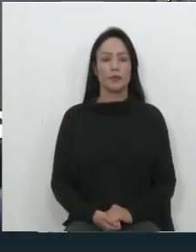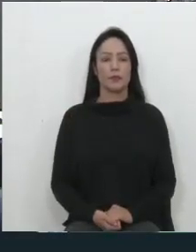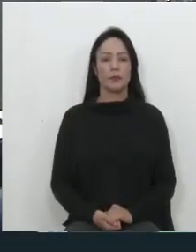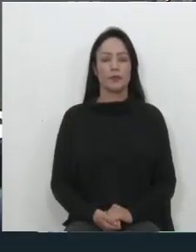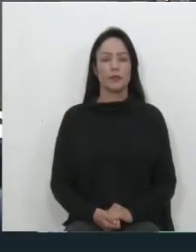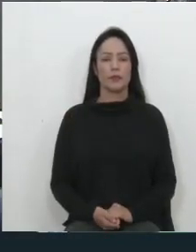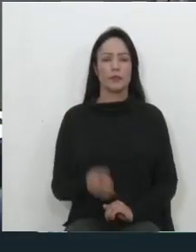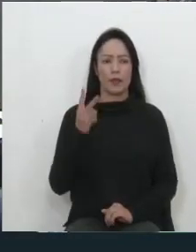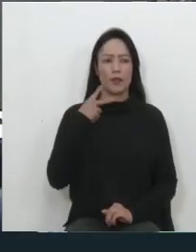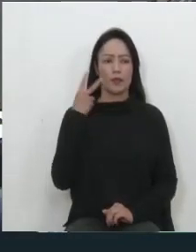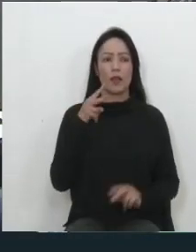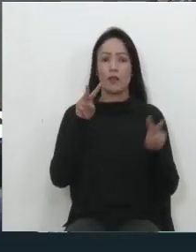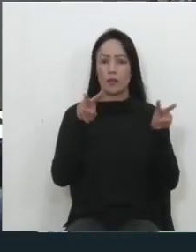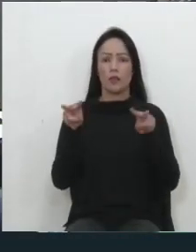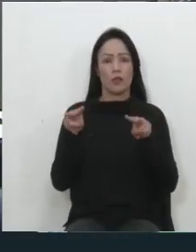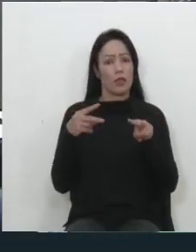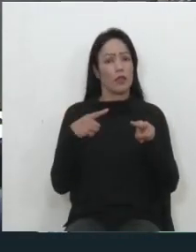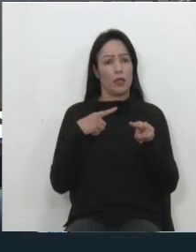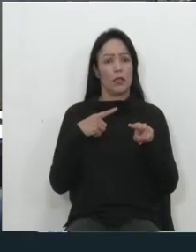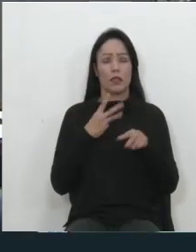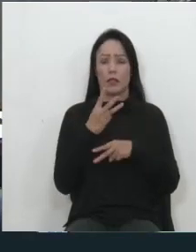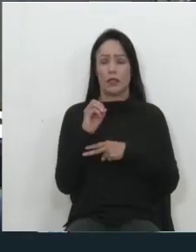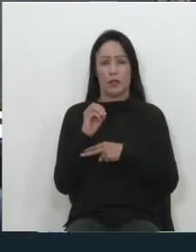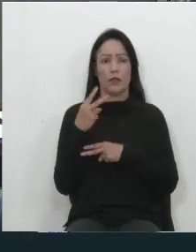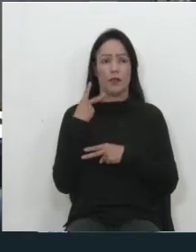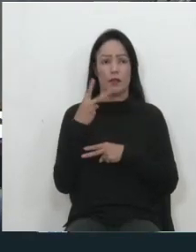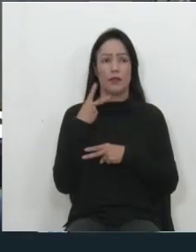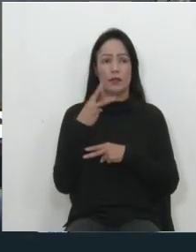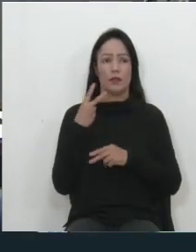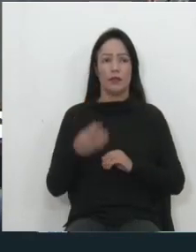Vereador, visualmente há quórum, 30 vereadores na casa.